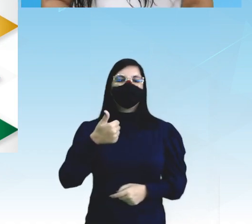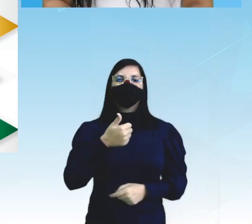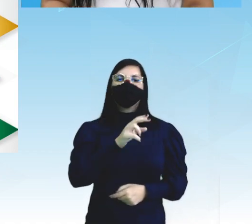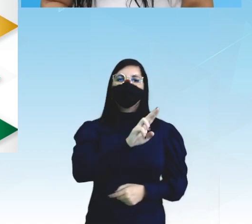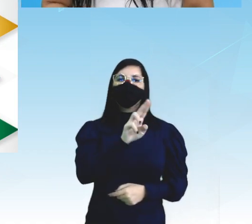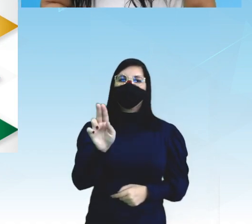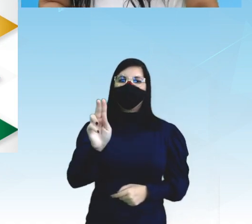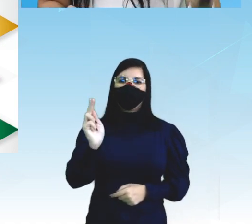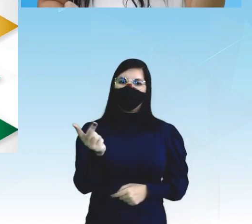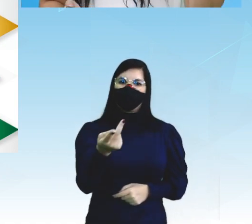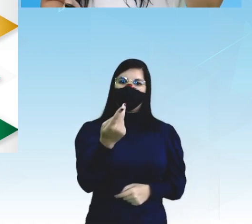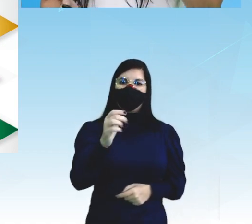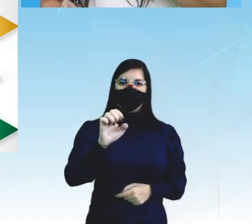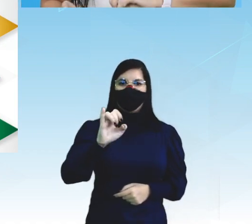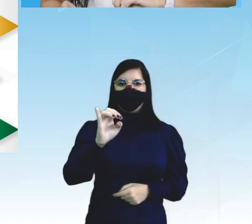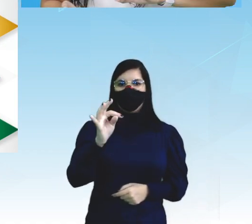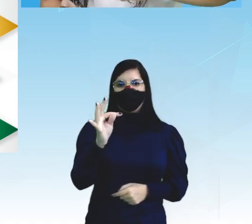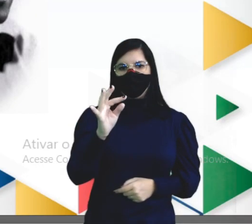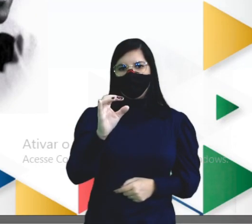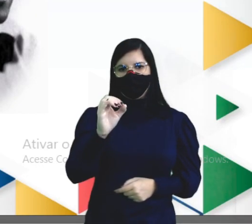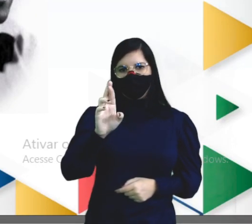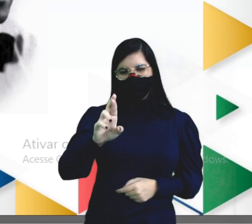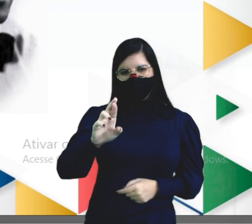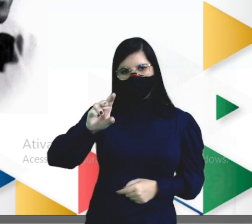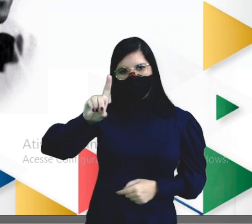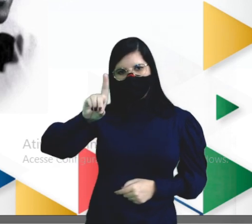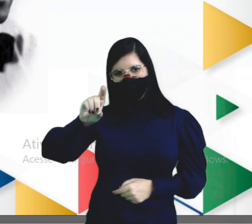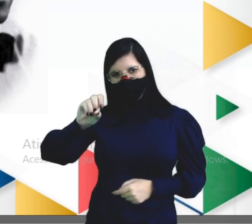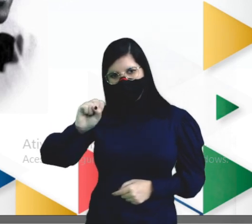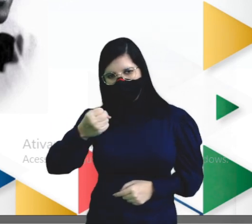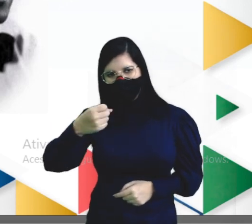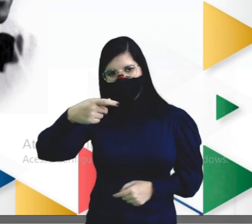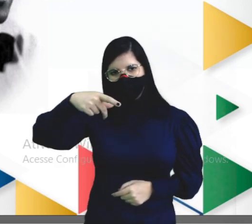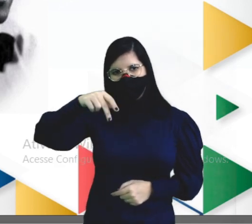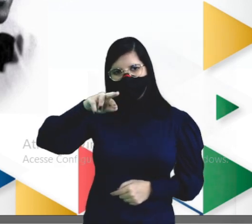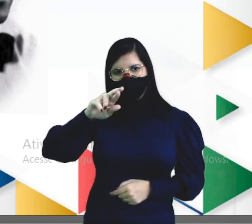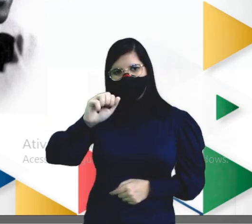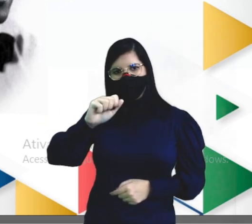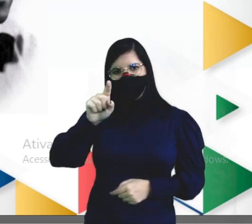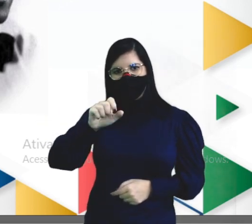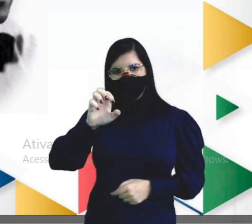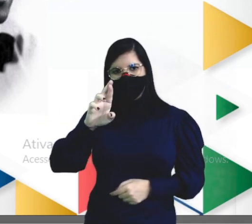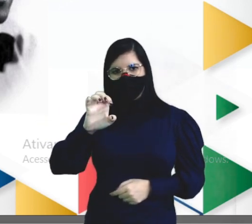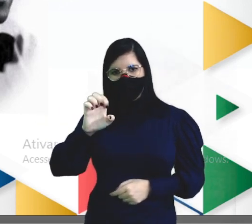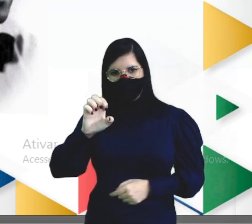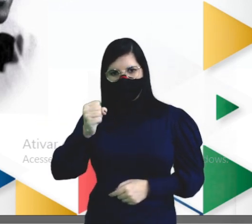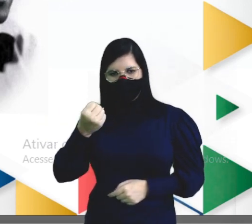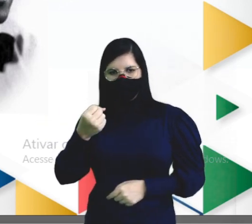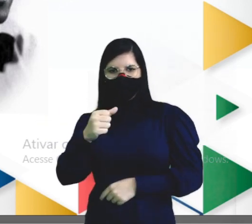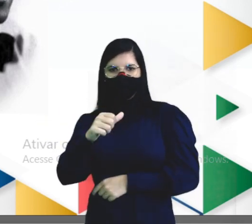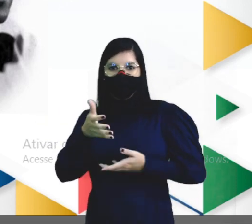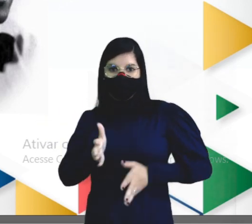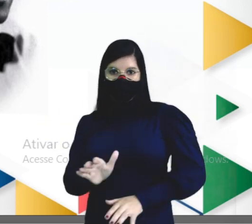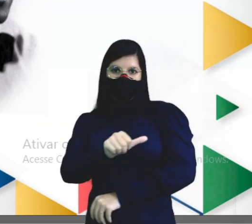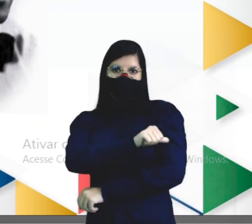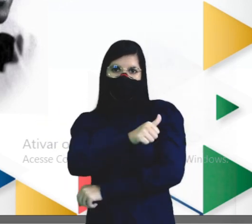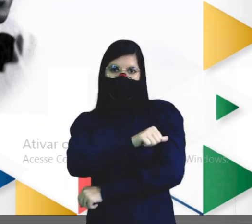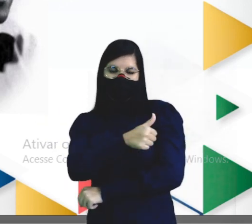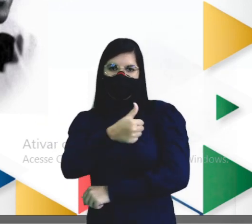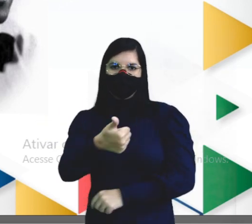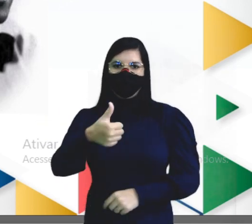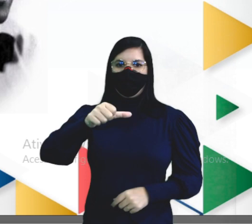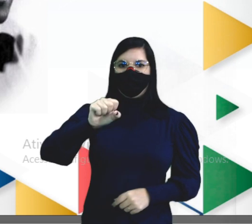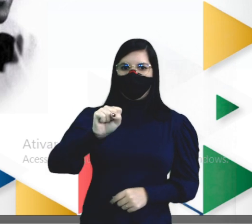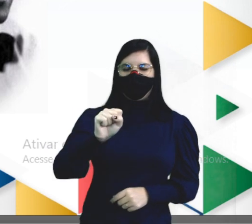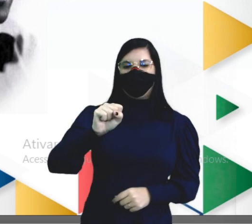dos Prazeres, né? Heitor dos Prazeres nasceu no Rio de Janeiro em 23 de setembro de